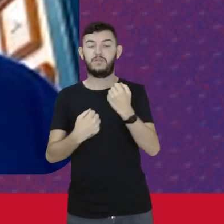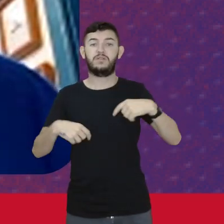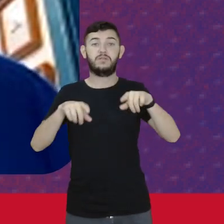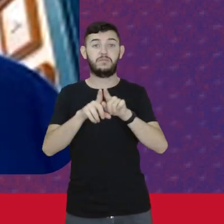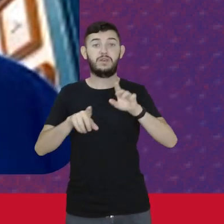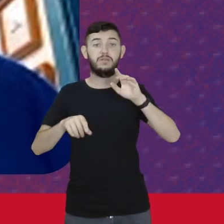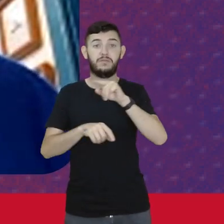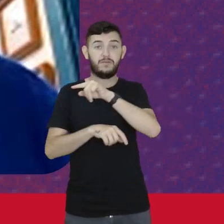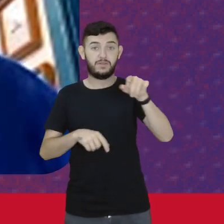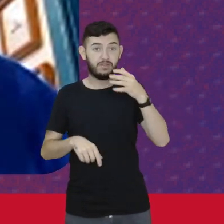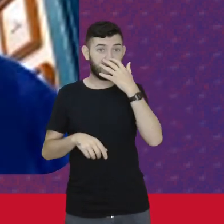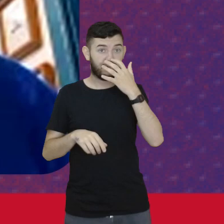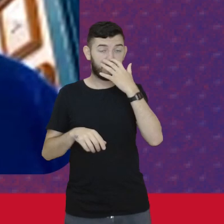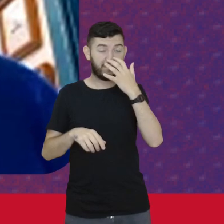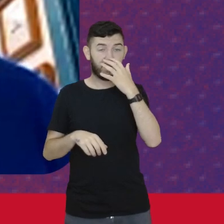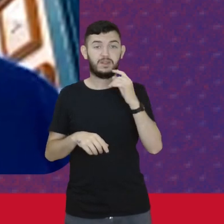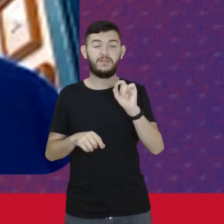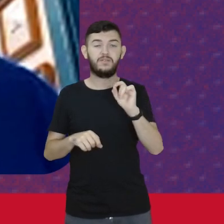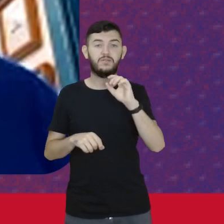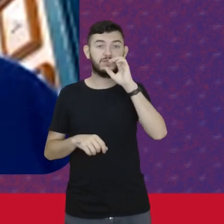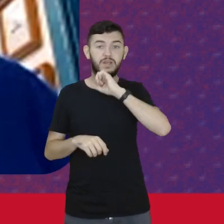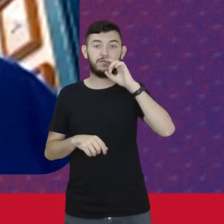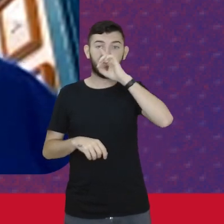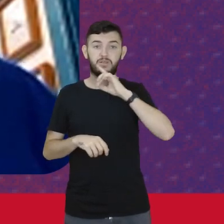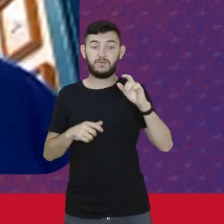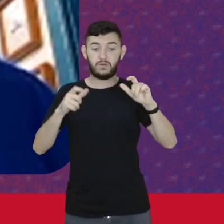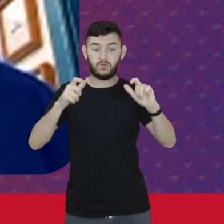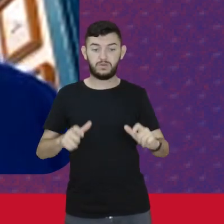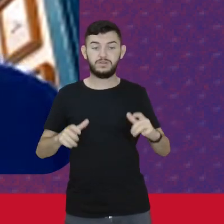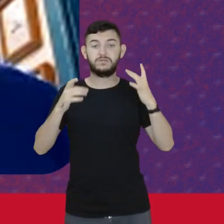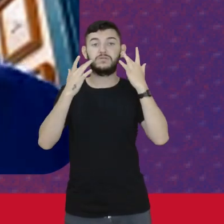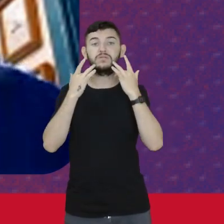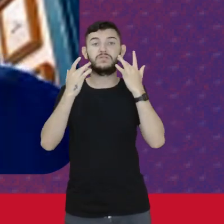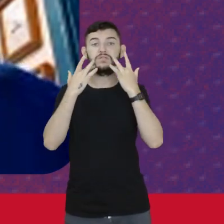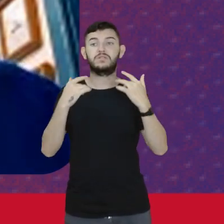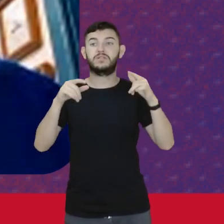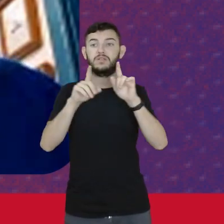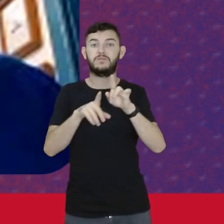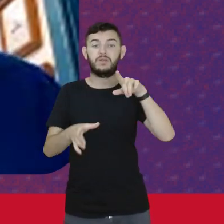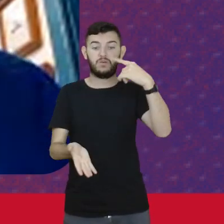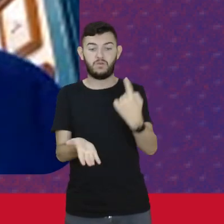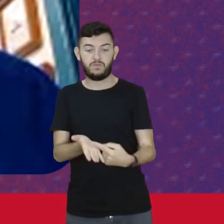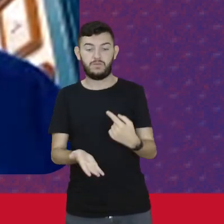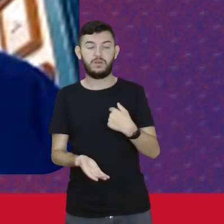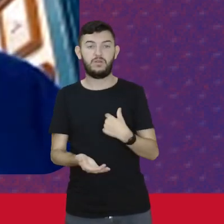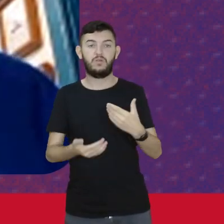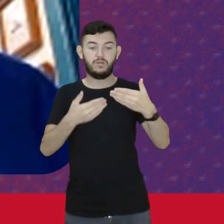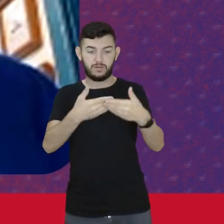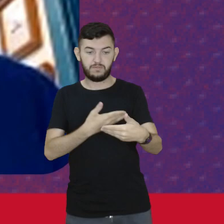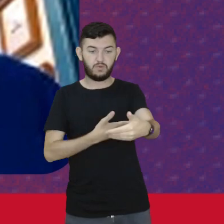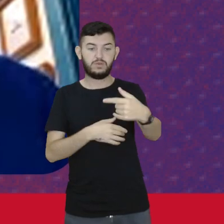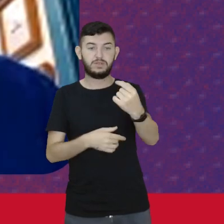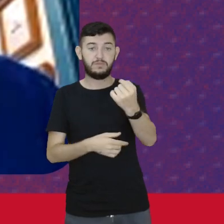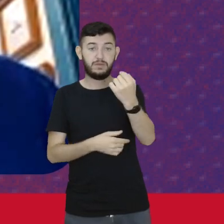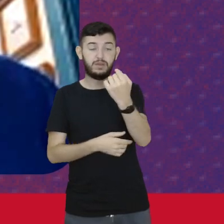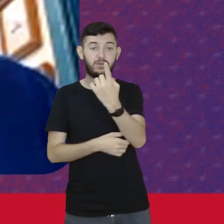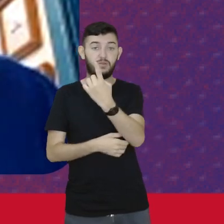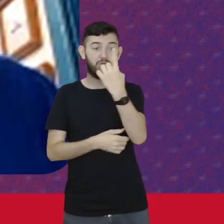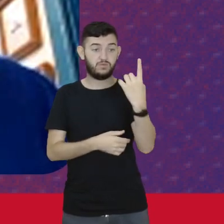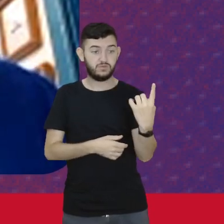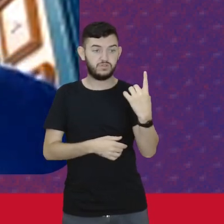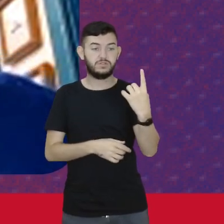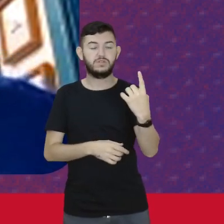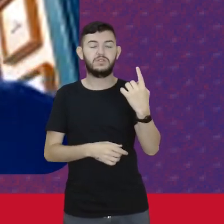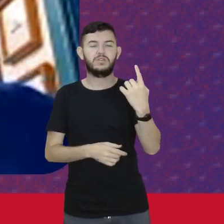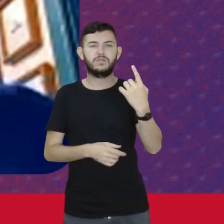2 dias, sábado e domingo, e depois por um dia de semana à noite para fazer o 8 de março,